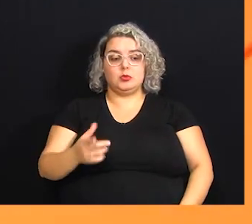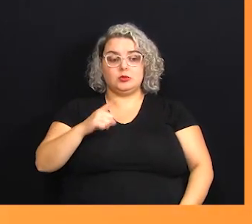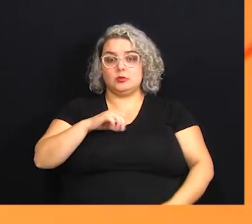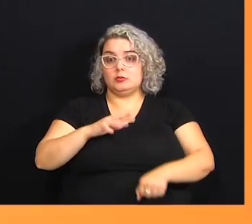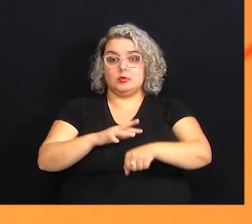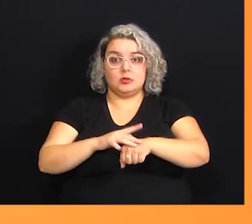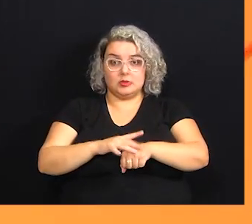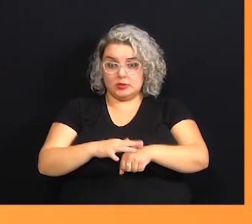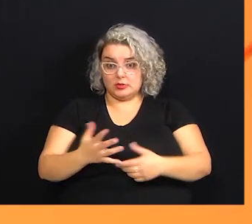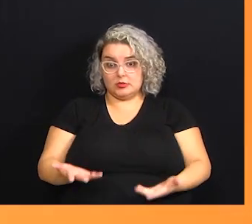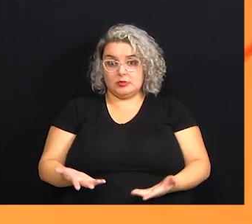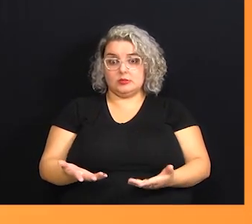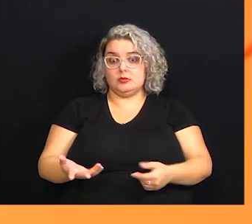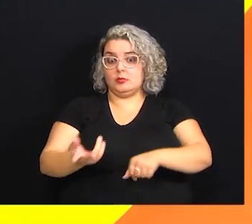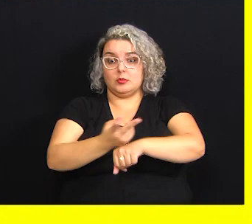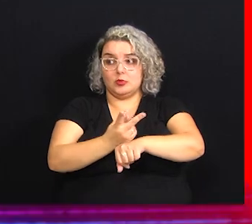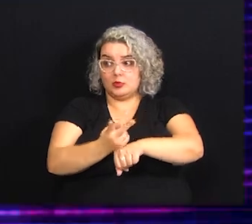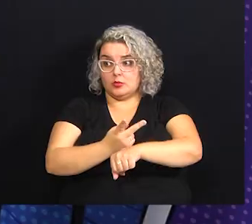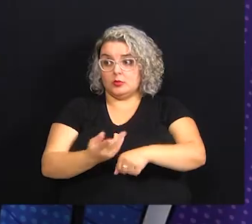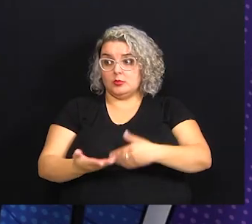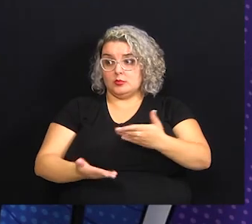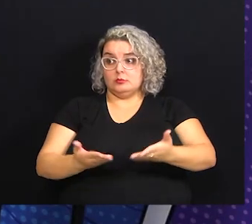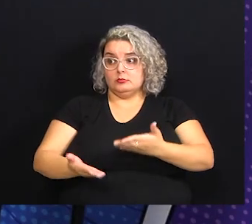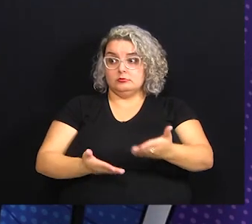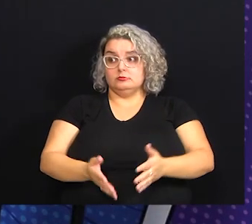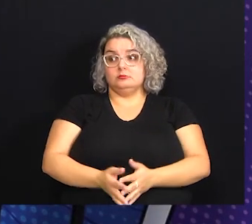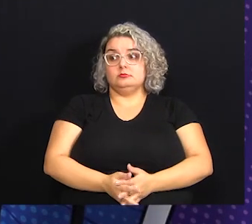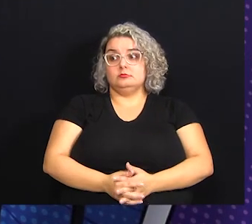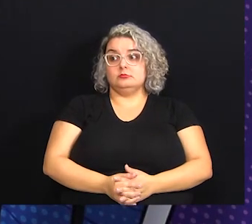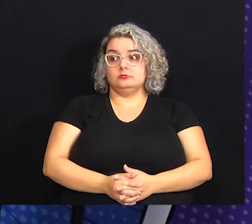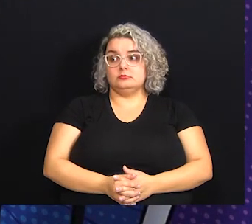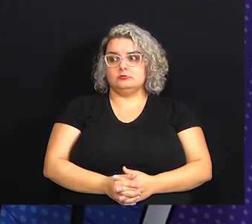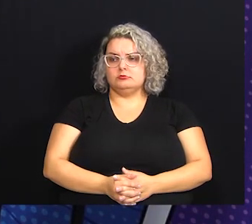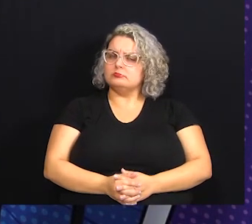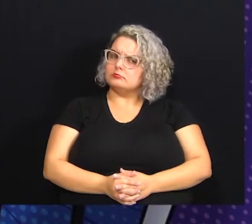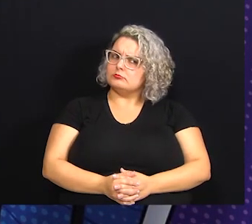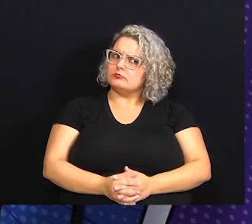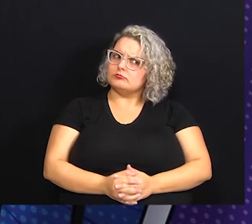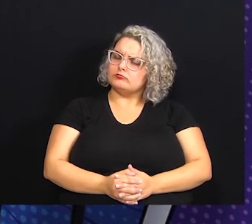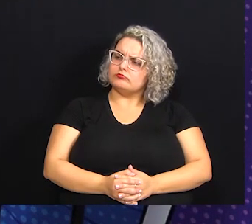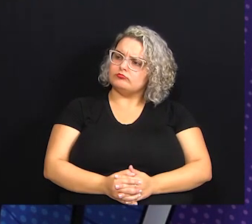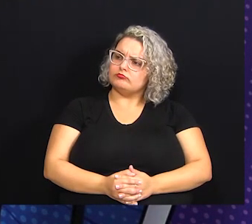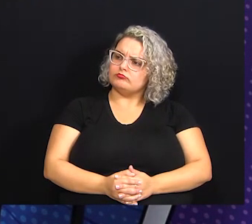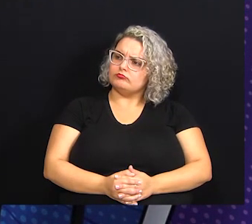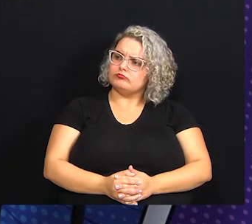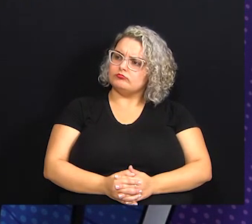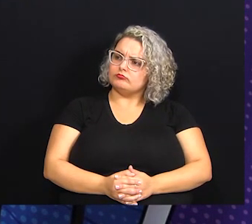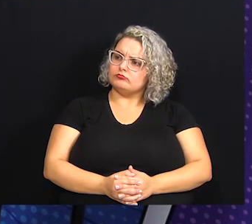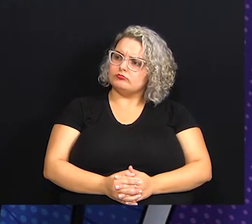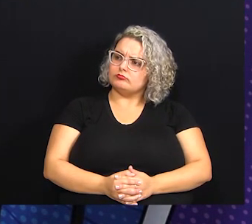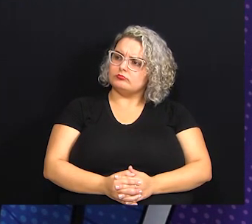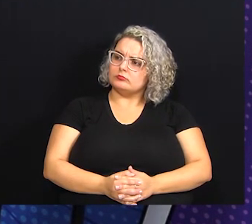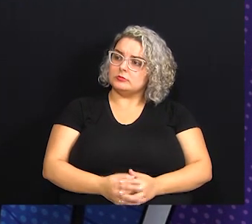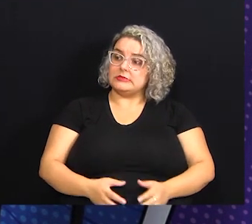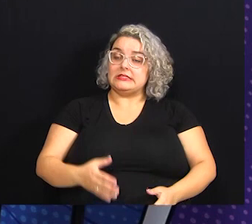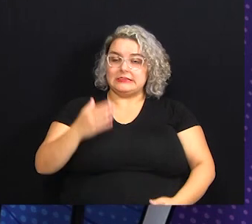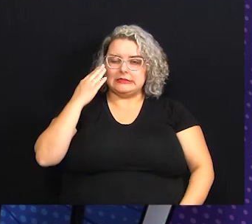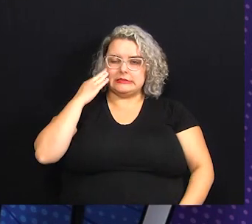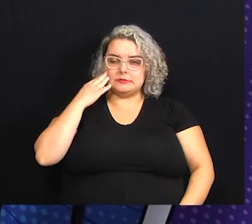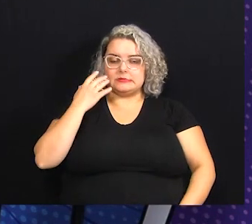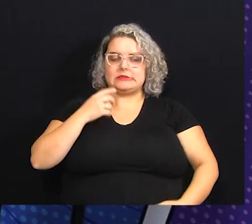você tem uma doença, você não busca um tratamento? Eu fiquei assim, sabe, com aquele